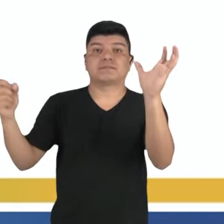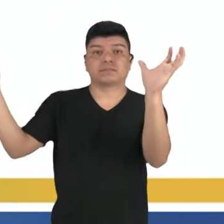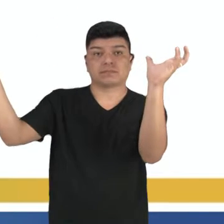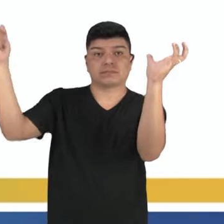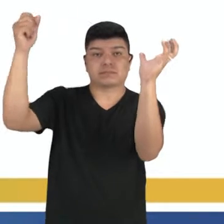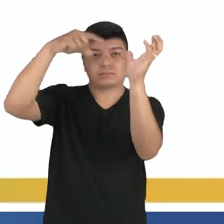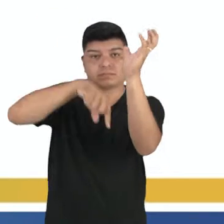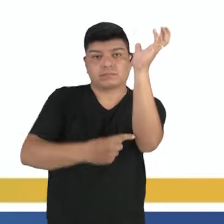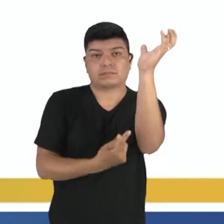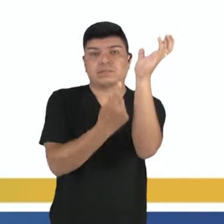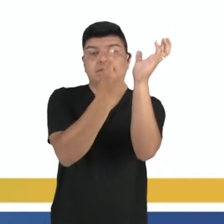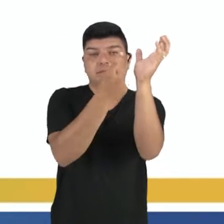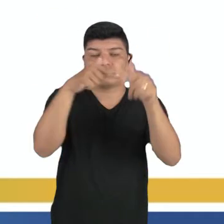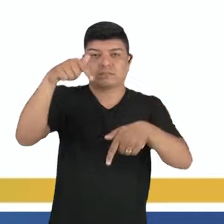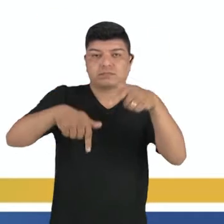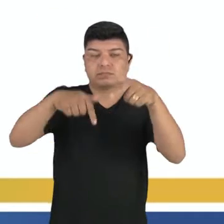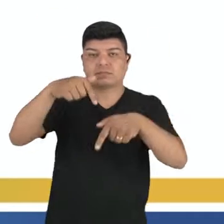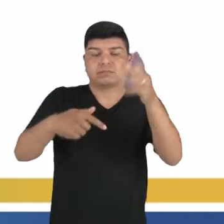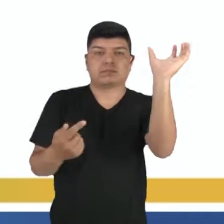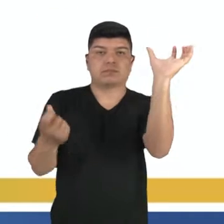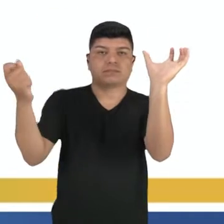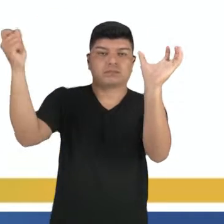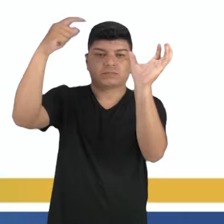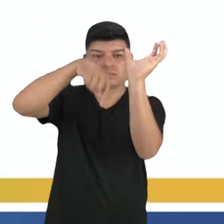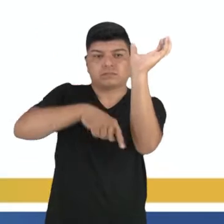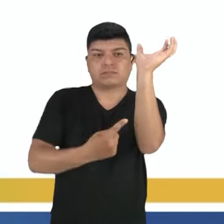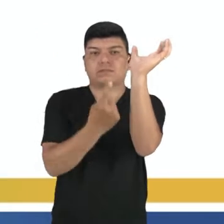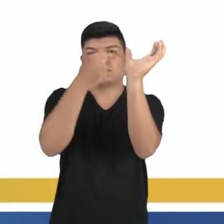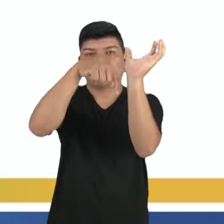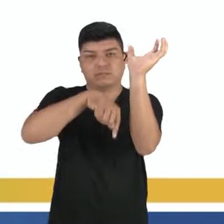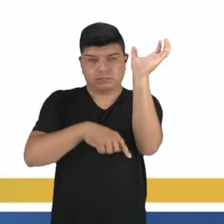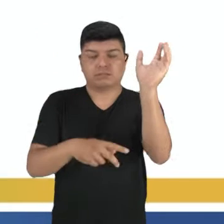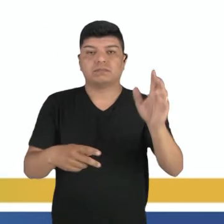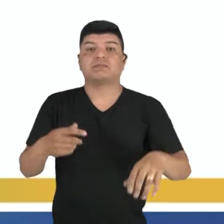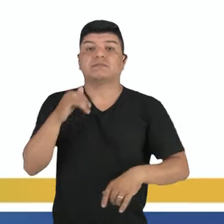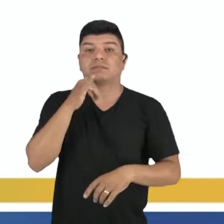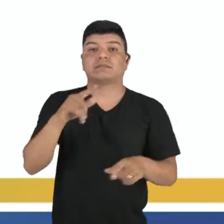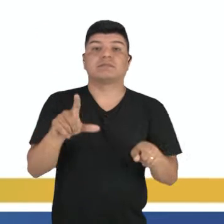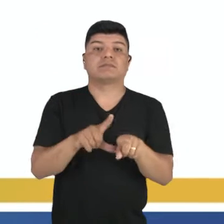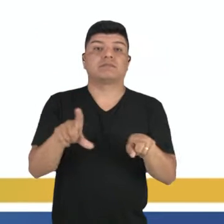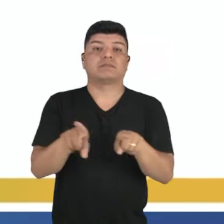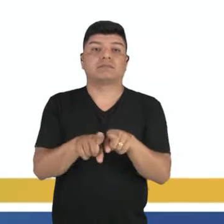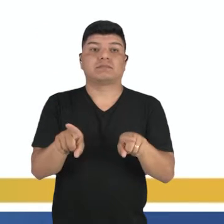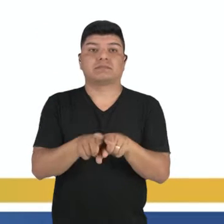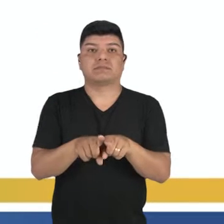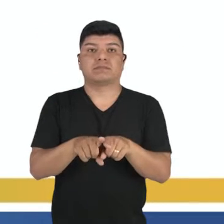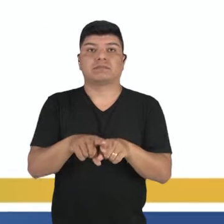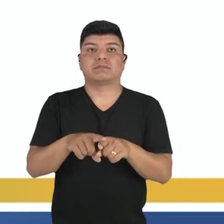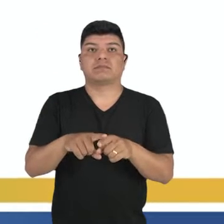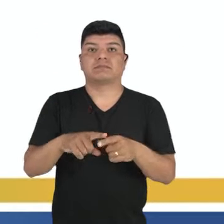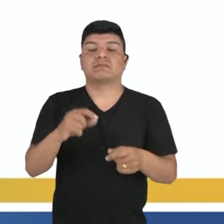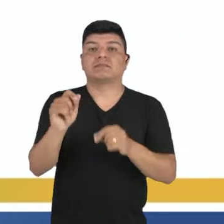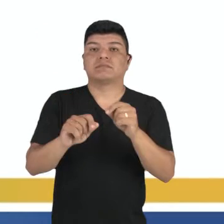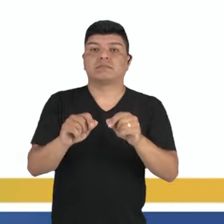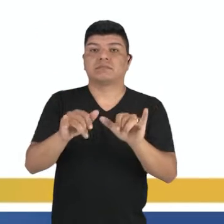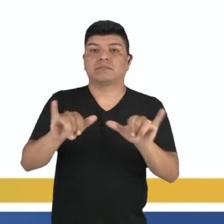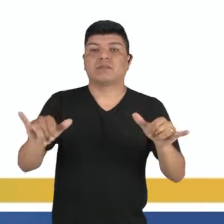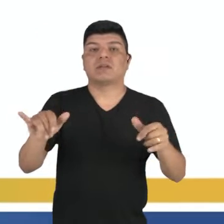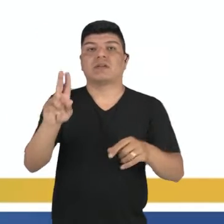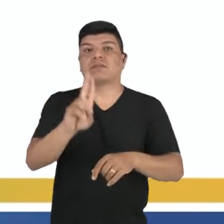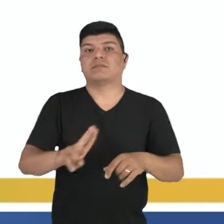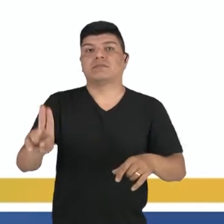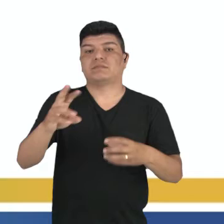EA energia química no caso da fotossíntese né Essas essas energias elas podem ser utilizadas de forma direta